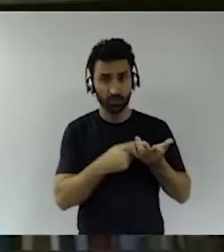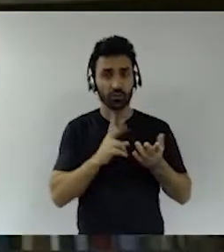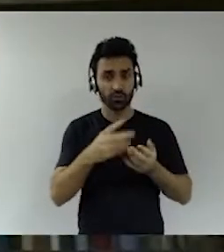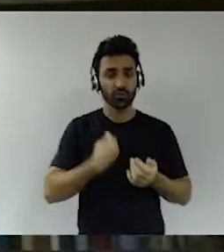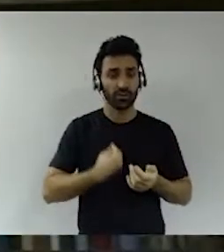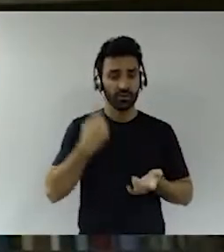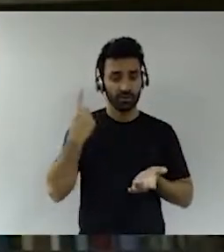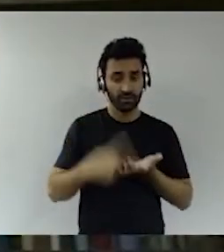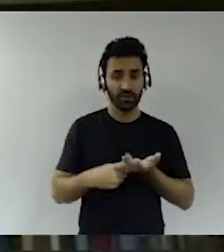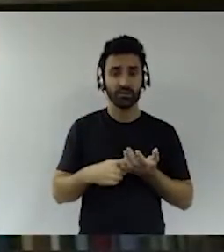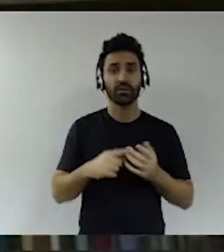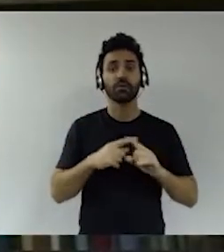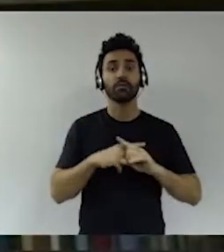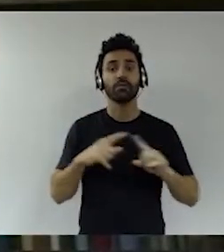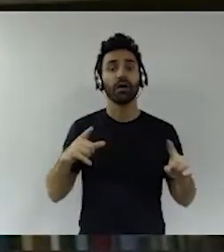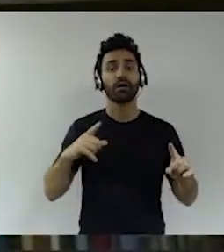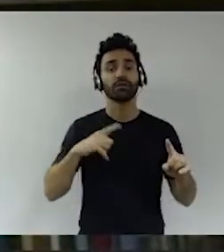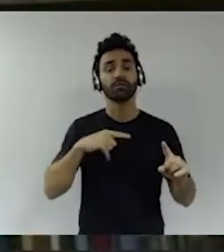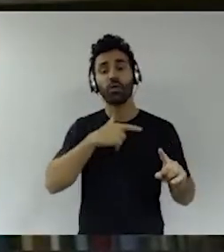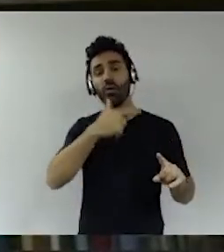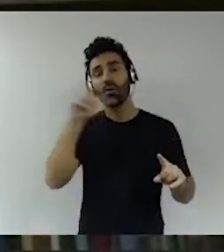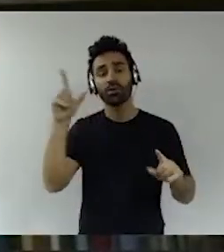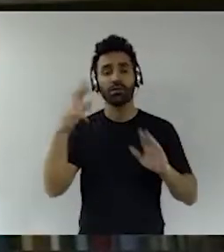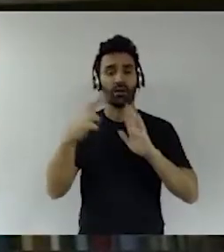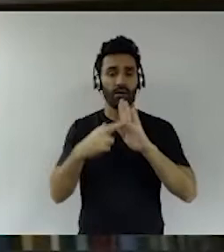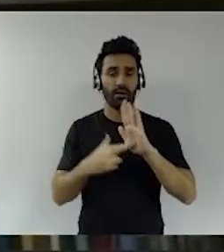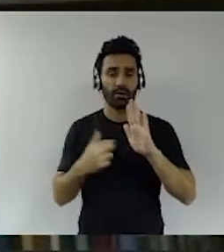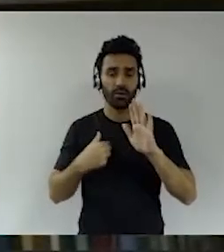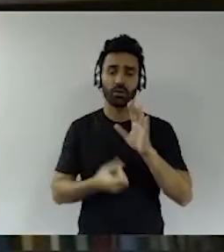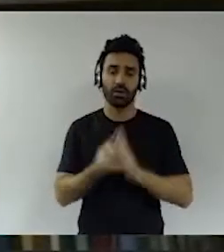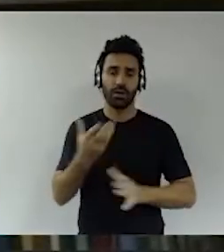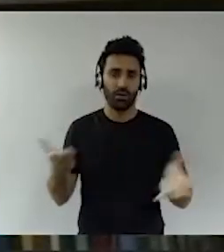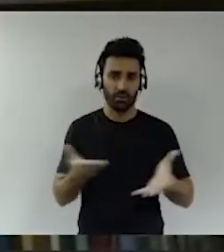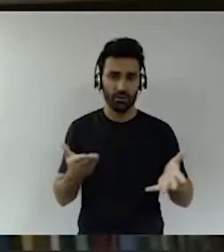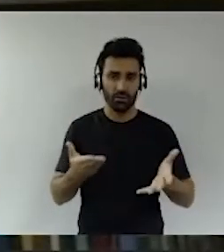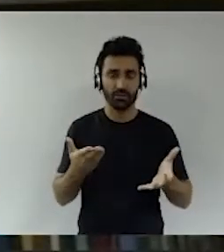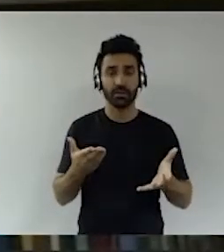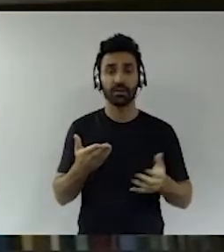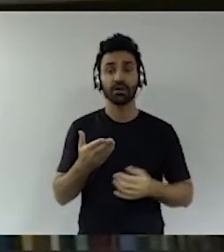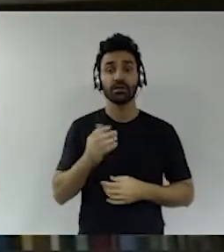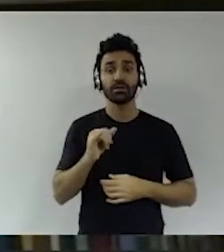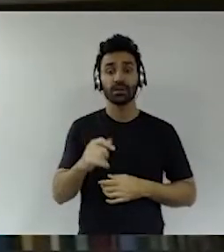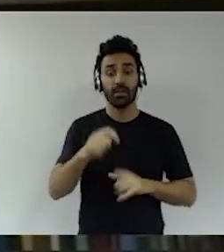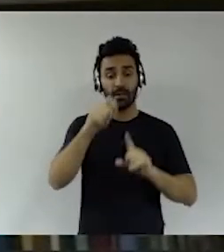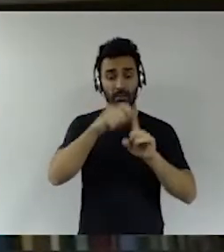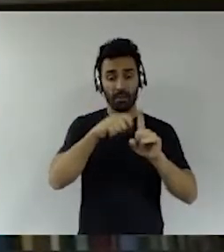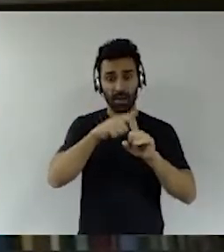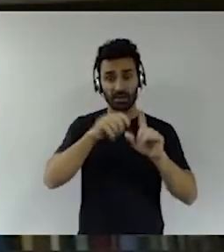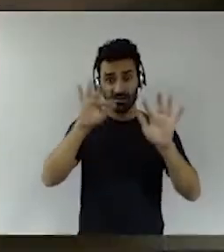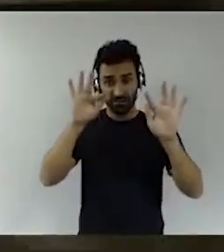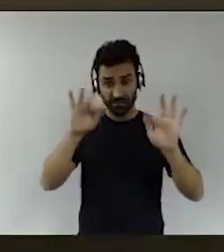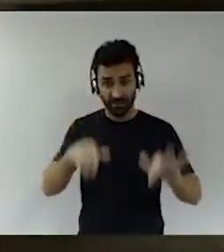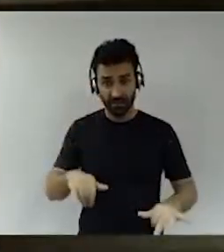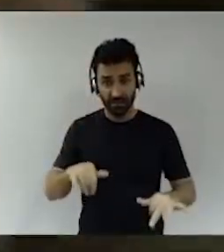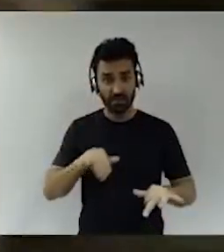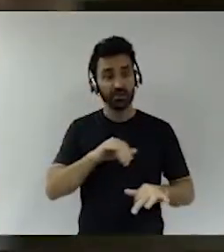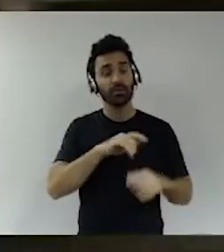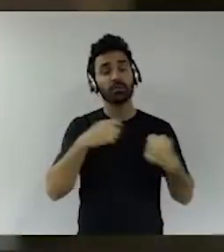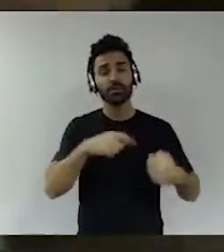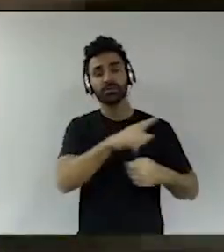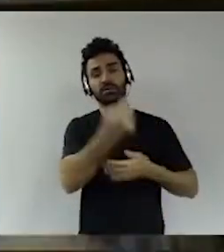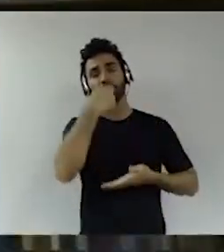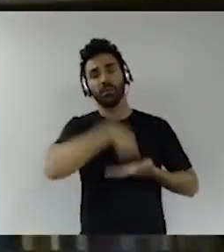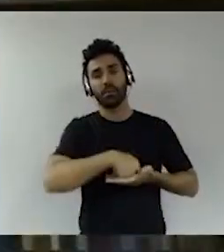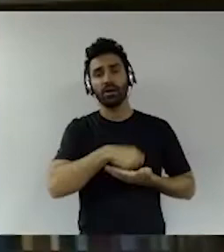amanhã a listinha vai estar lá. Mas tem uma outra regra que eu estou criando agora. Todo fim de mês, cada um de vocês vai ter que me pagar